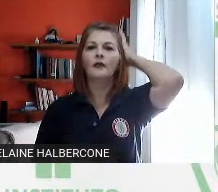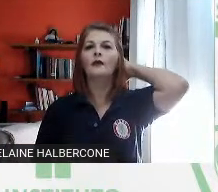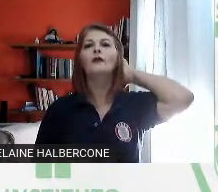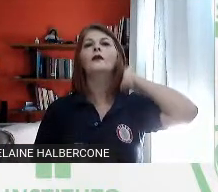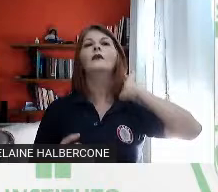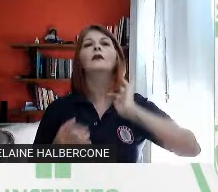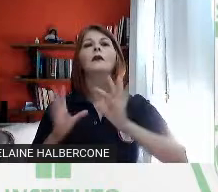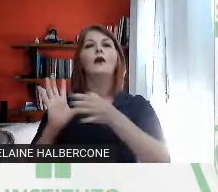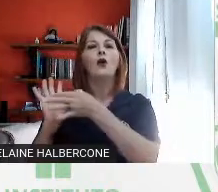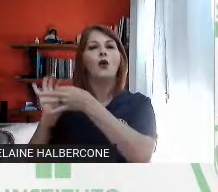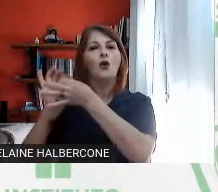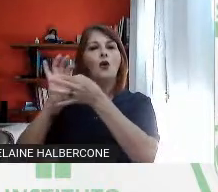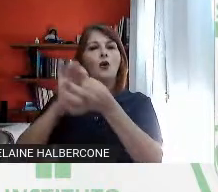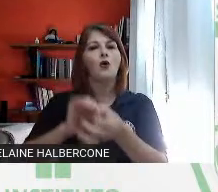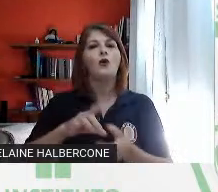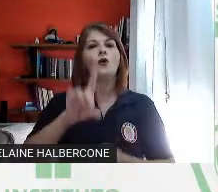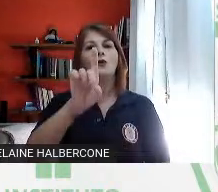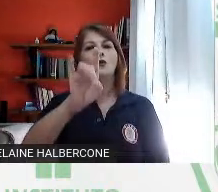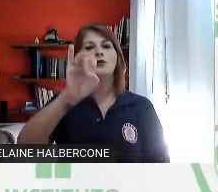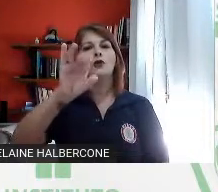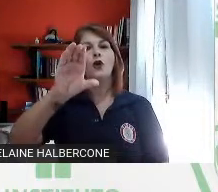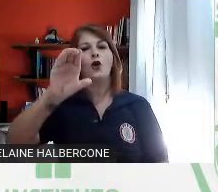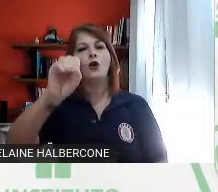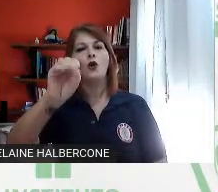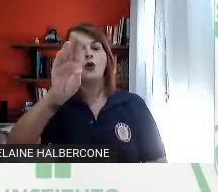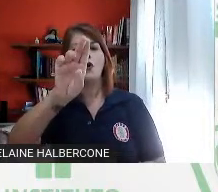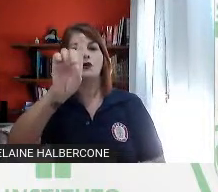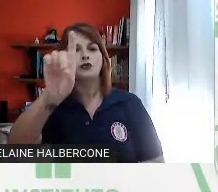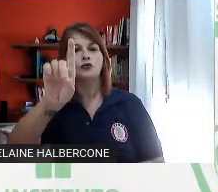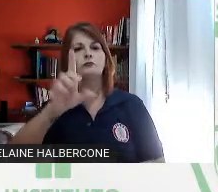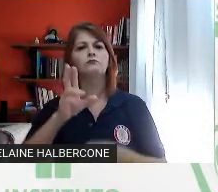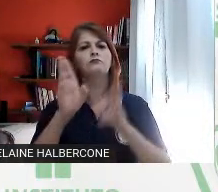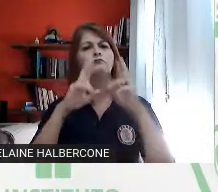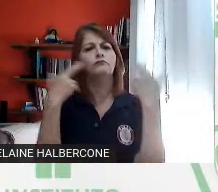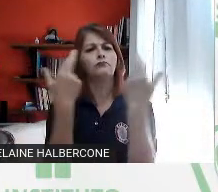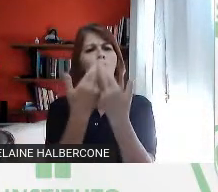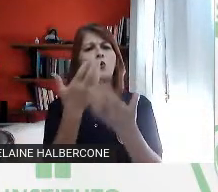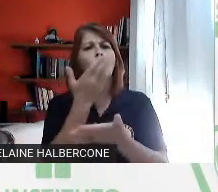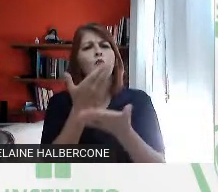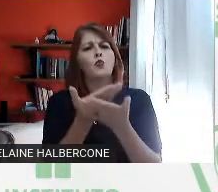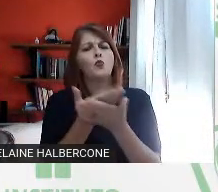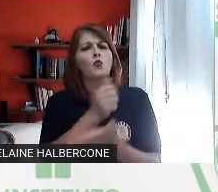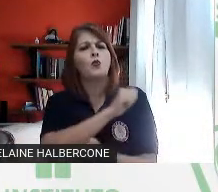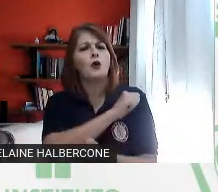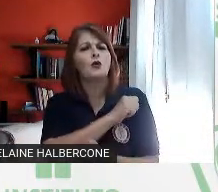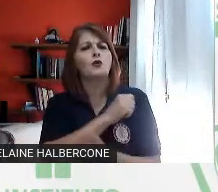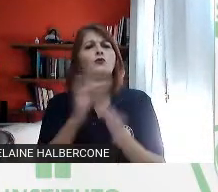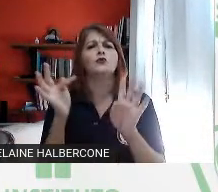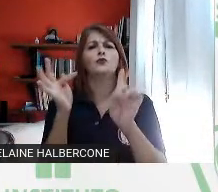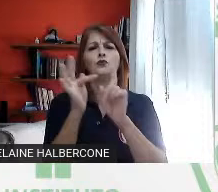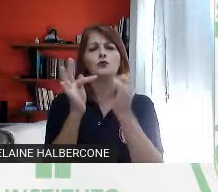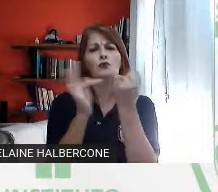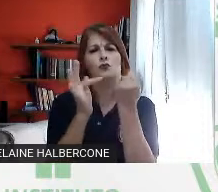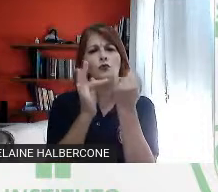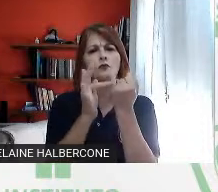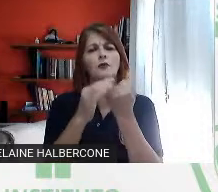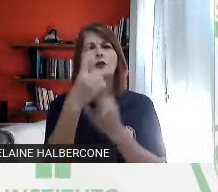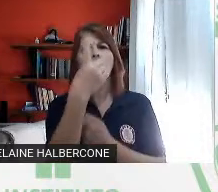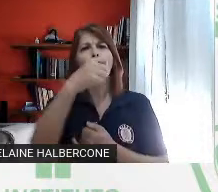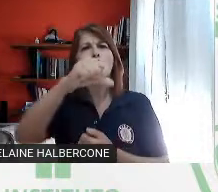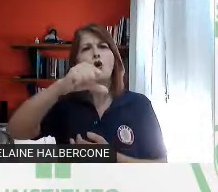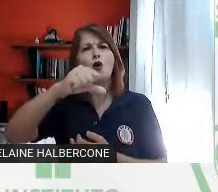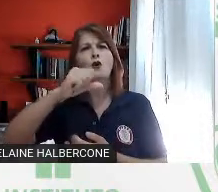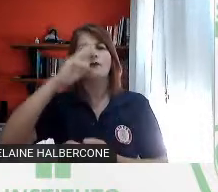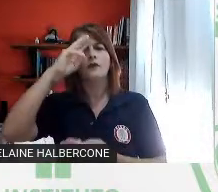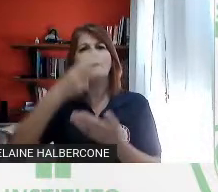ocorreu pelo Discord as reuniões com os estudantes do IFBA no período entre 19 de março até 12